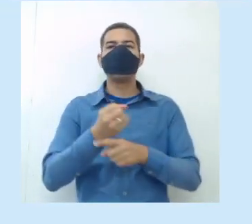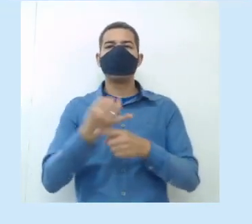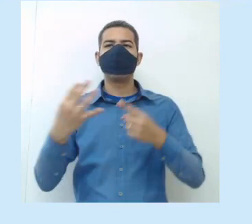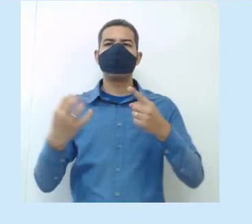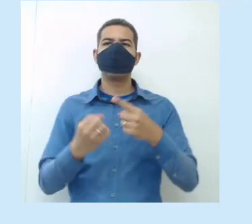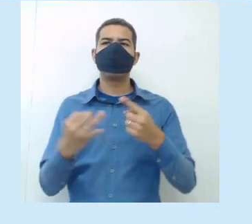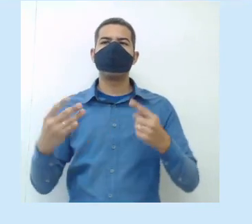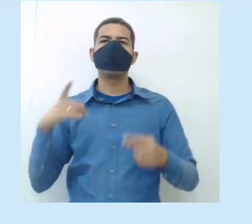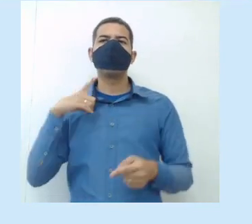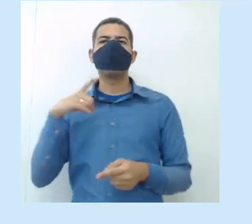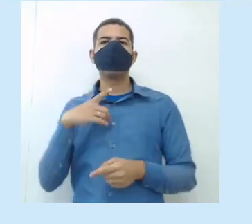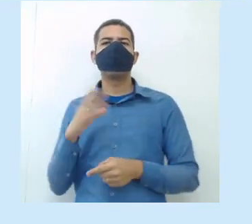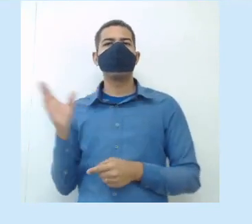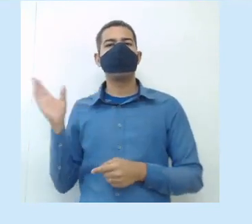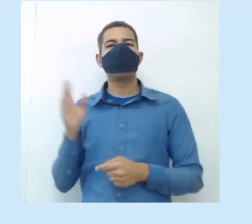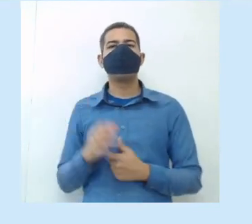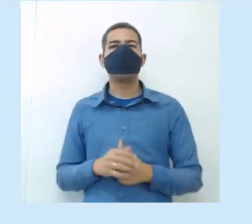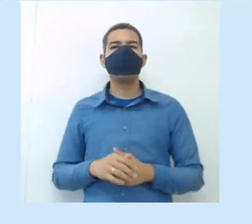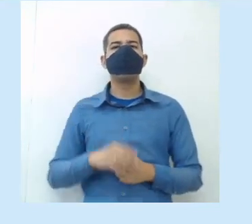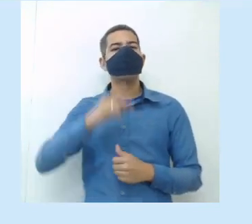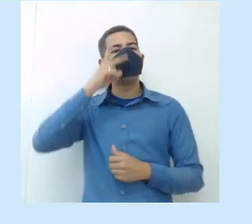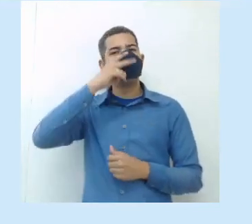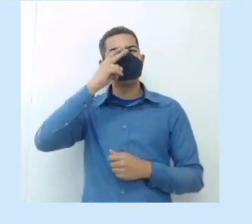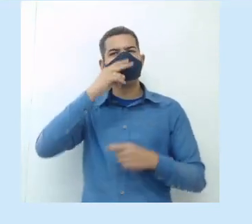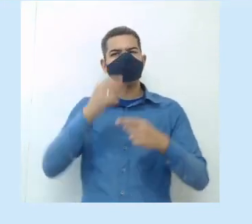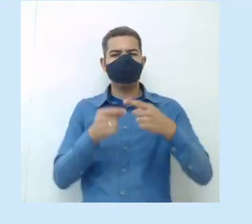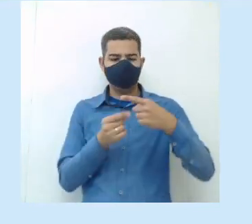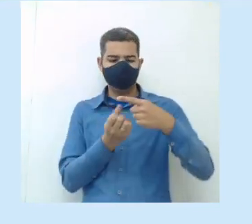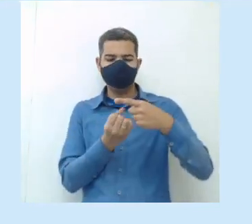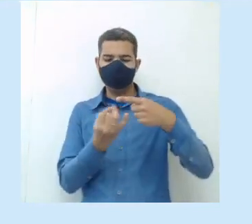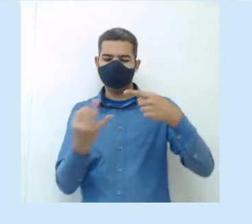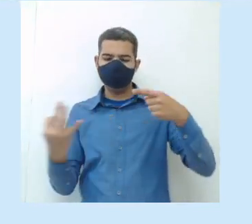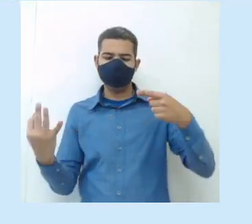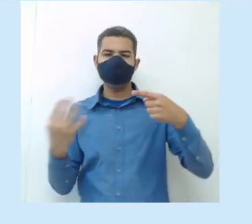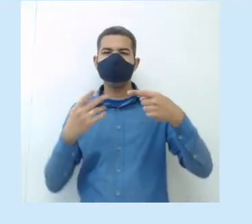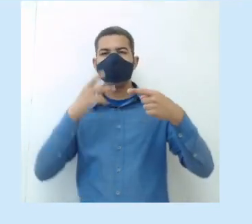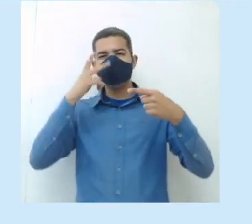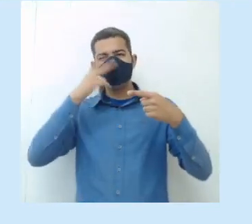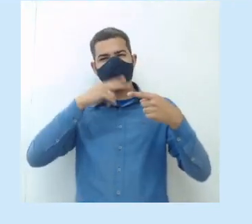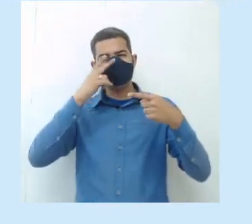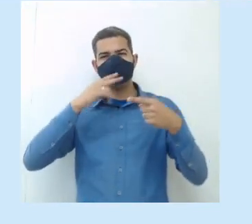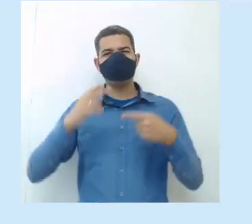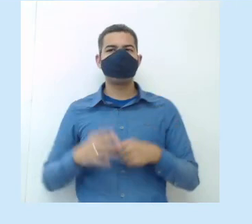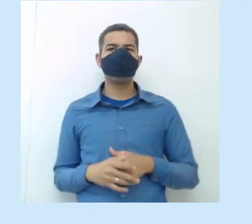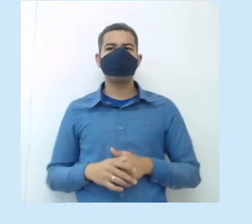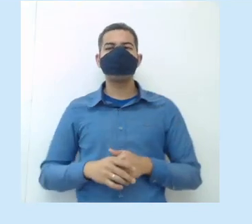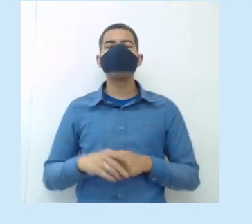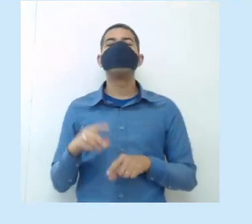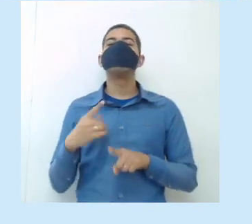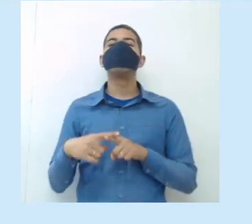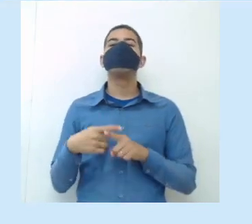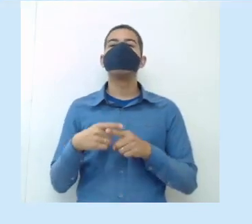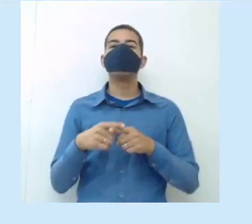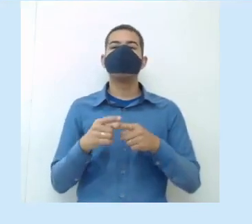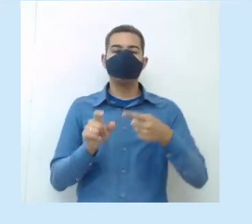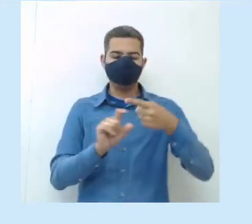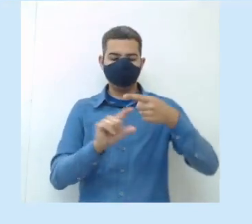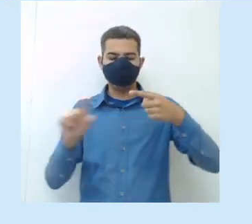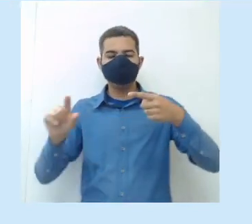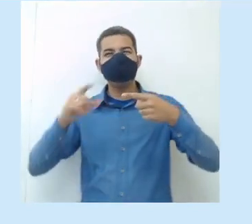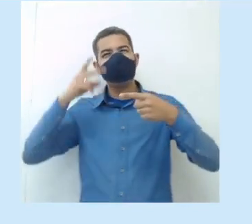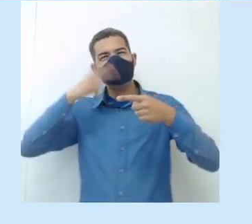Nesse caso aí, frações com o mesmo denominador, que é mais fácil. Por quê? Porque você sempre vai repetir o